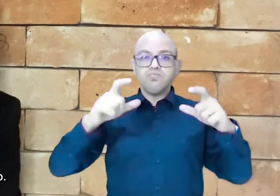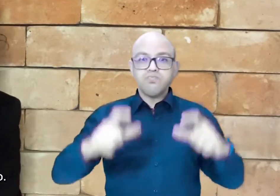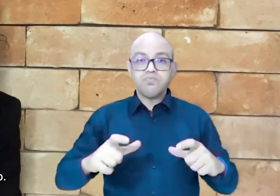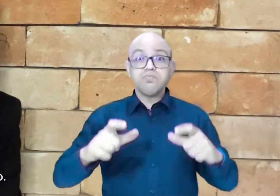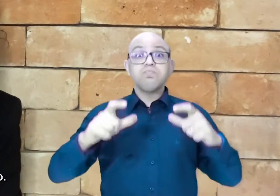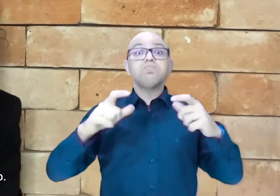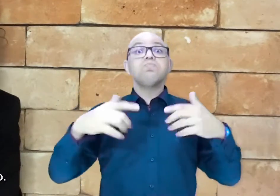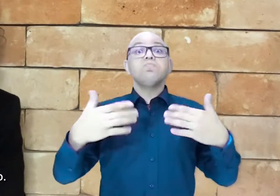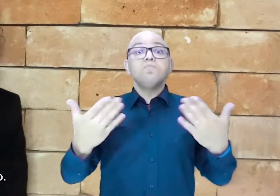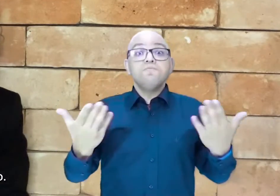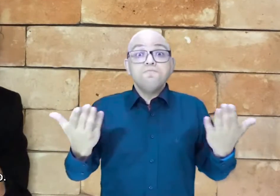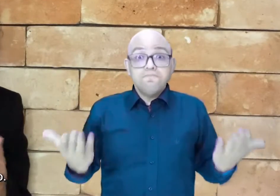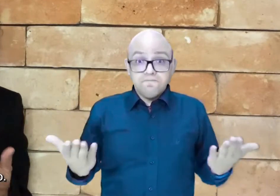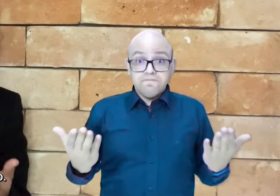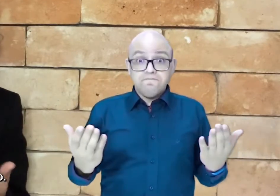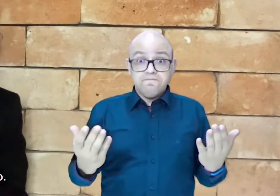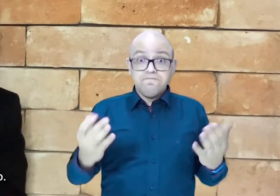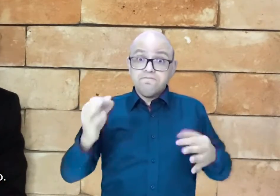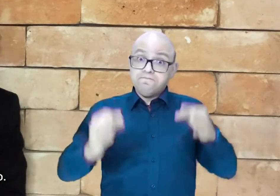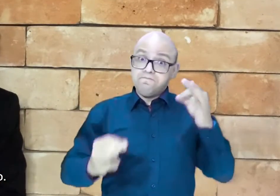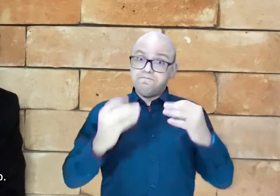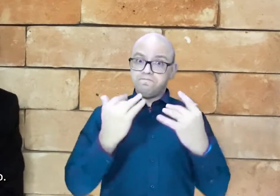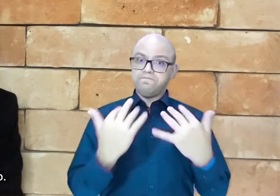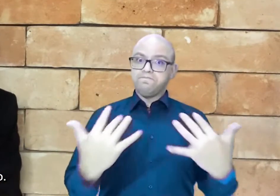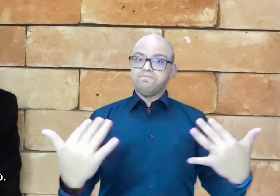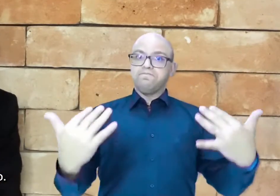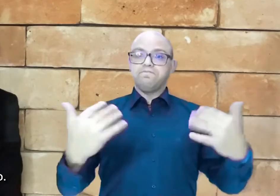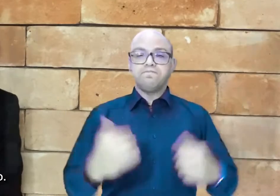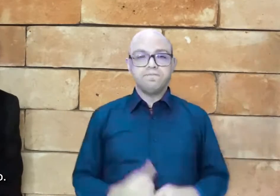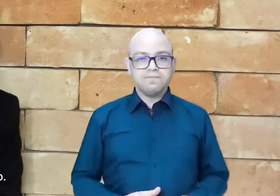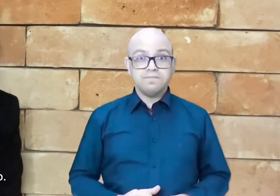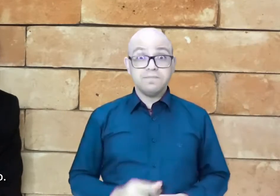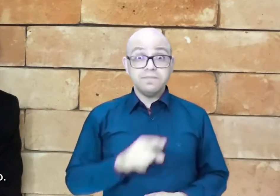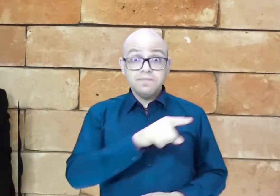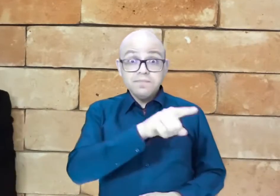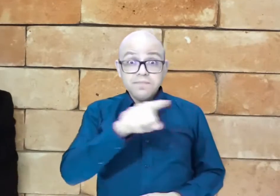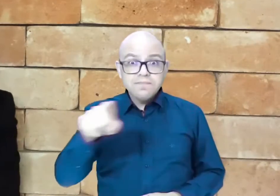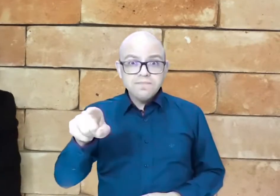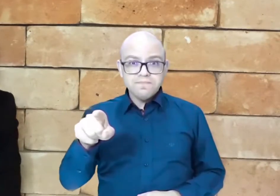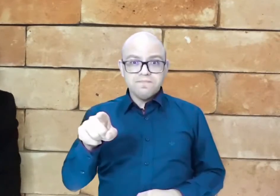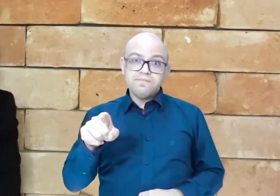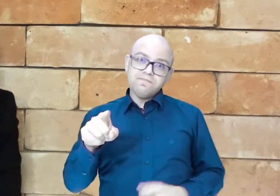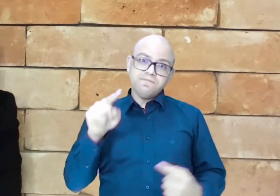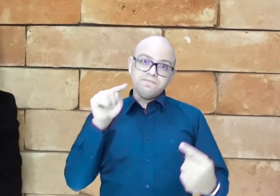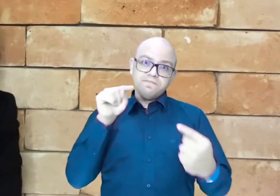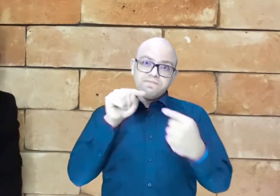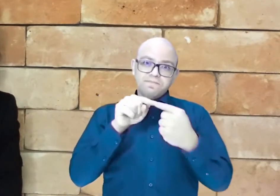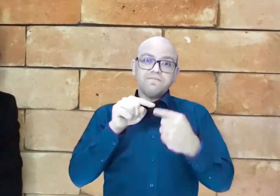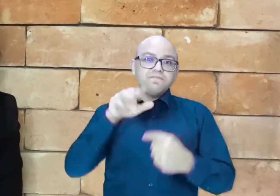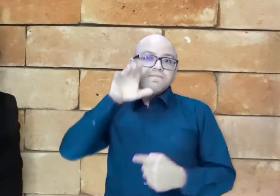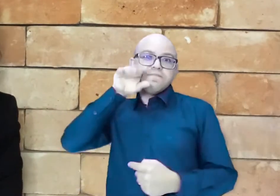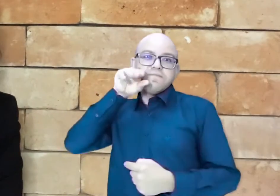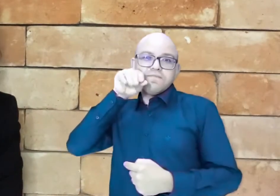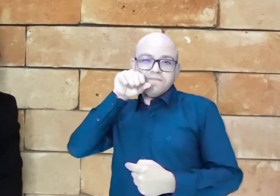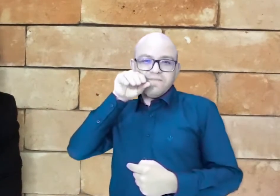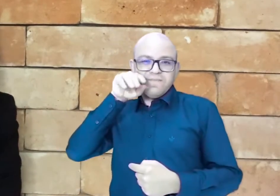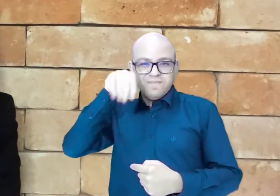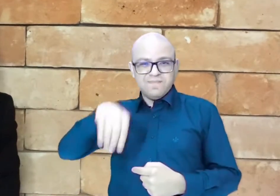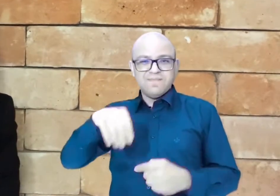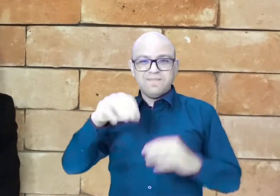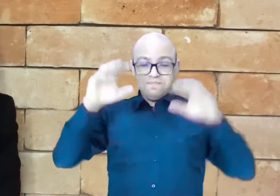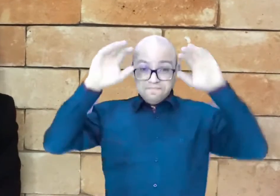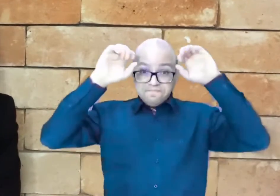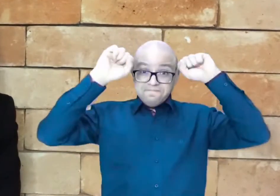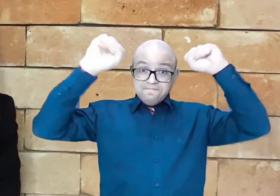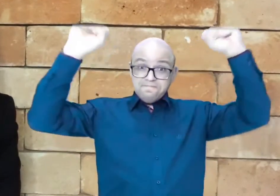completo do local onde será realizado o ato ou evento. Se você faz parte do corpo